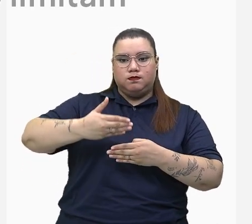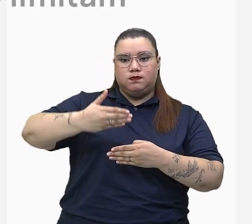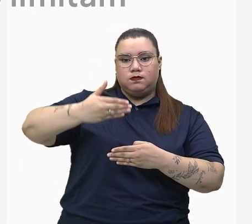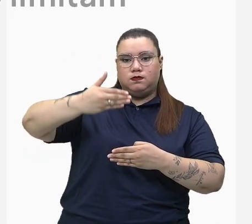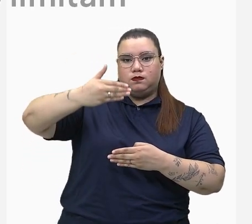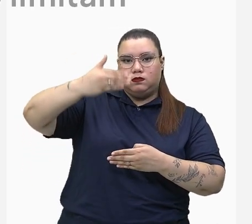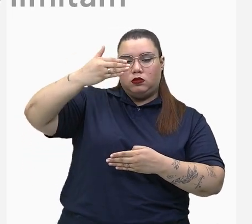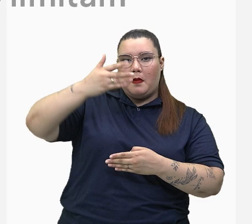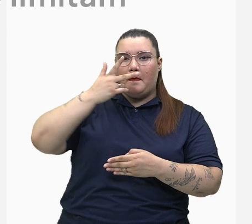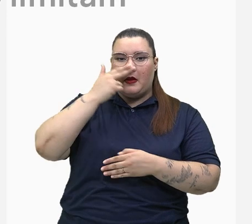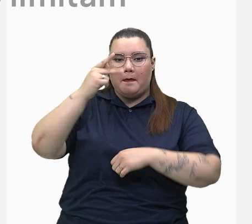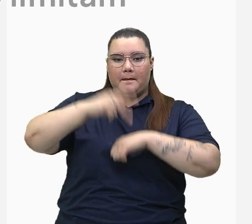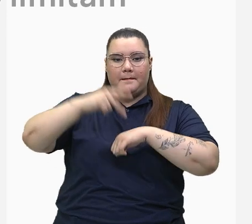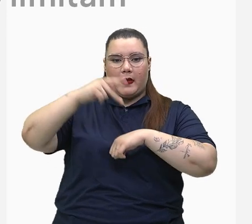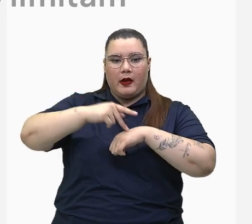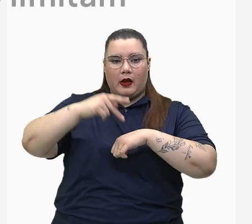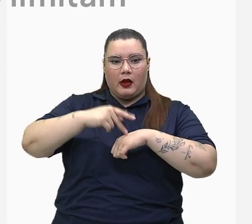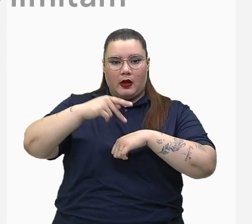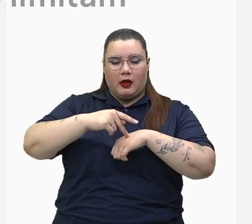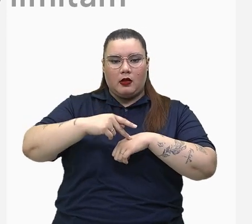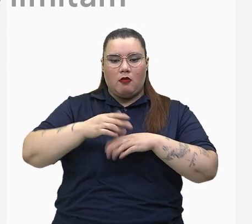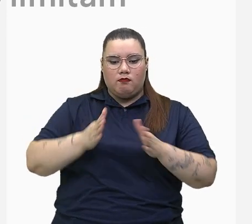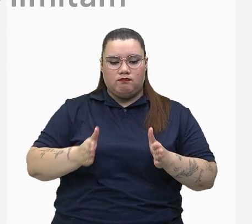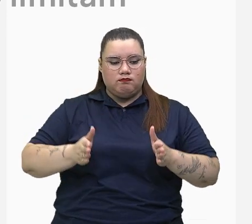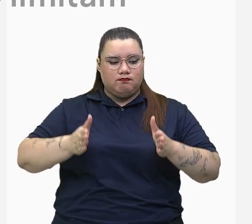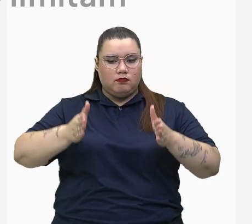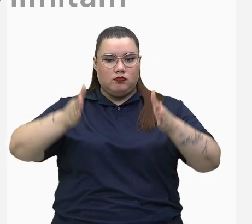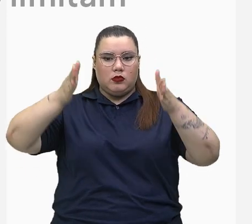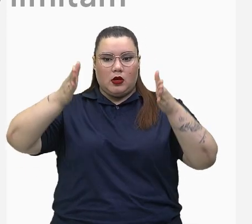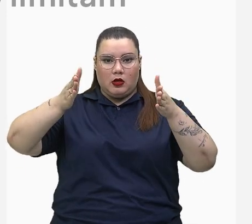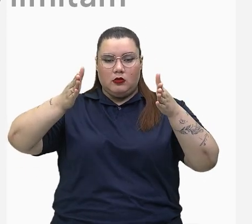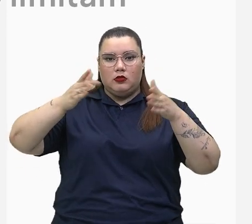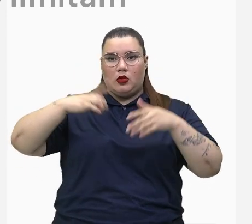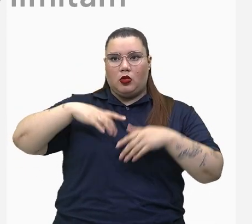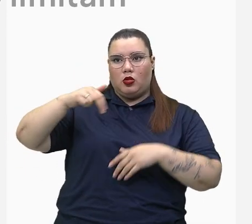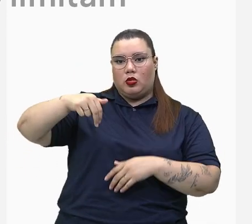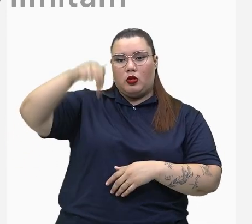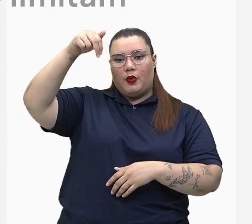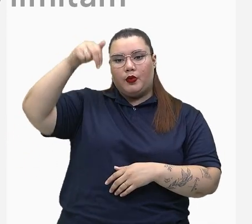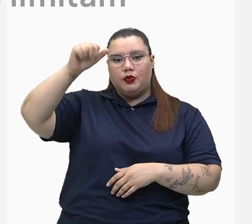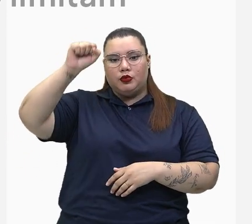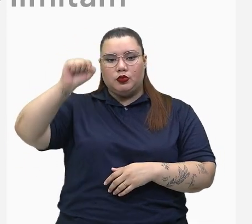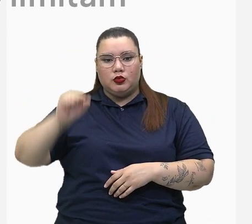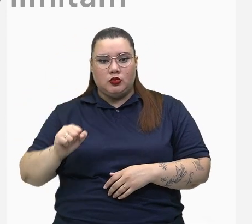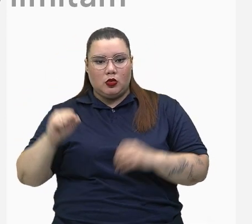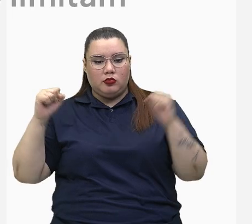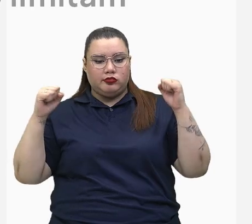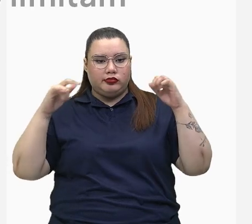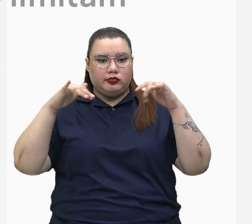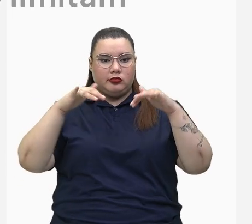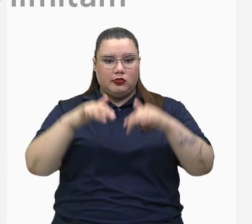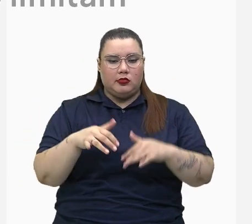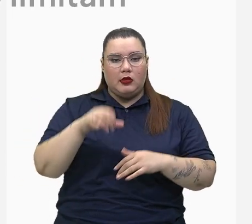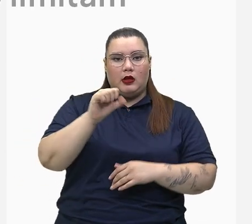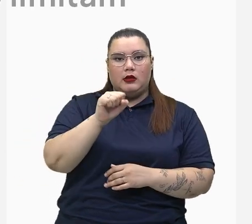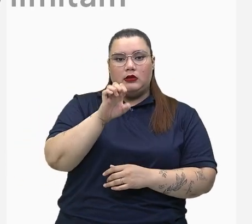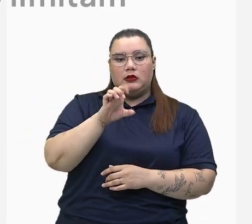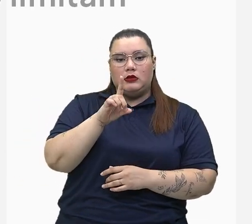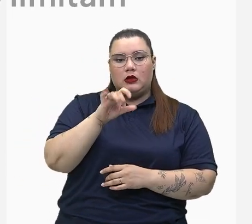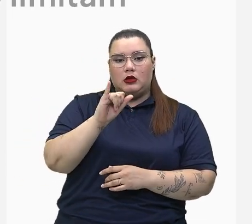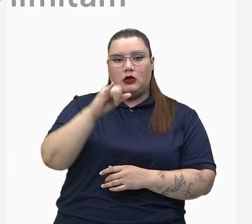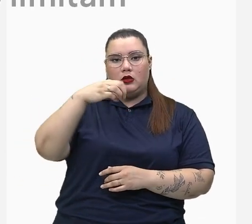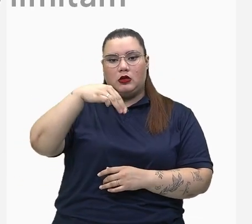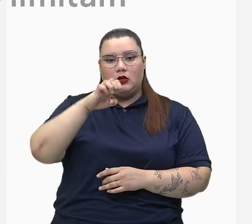altas, que limitam as bacias sedimentares, que são locais de depósito de sedimentos. Então,